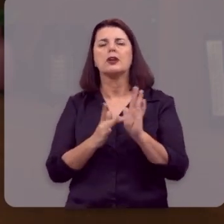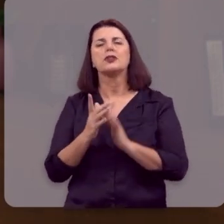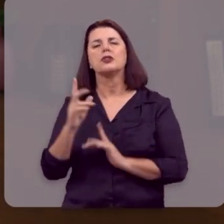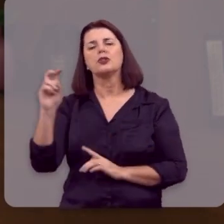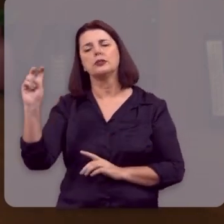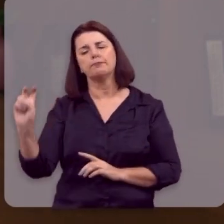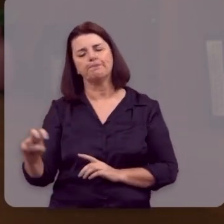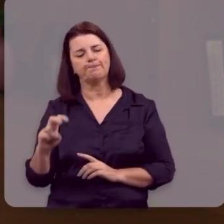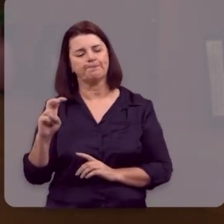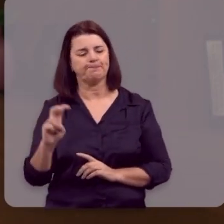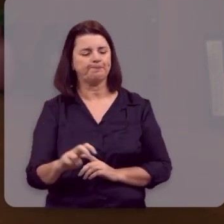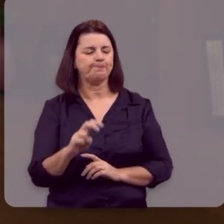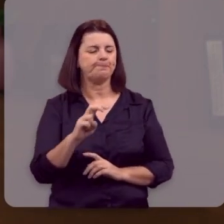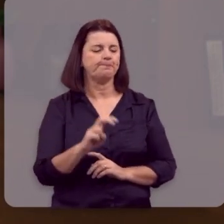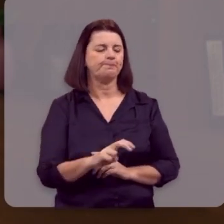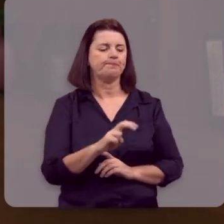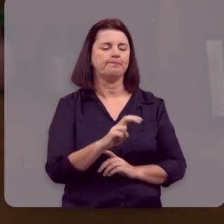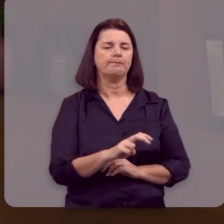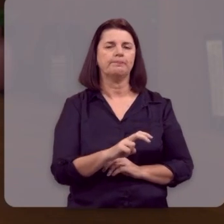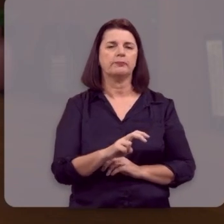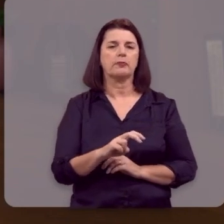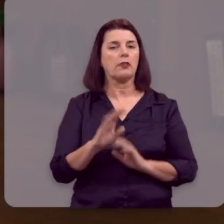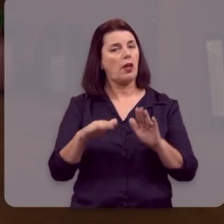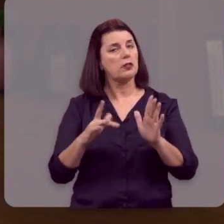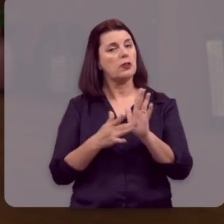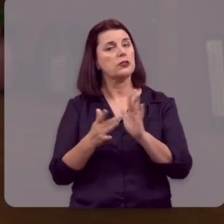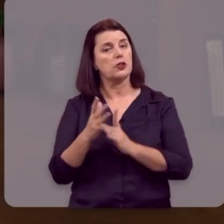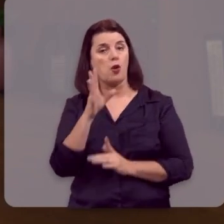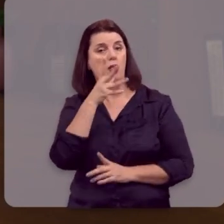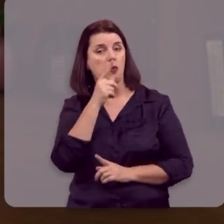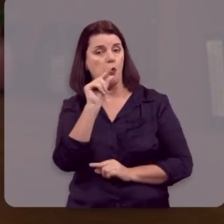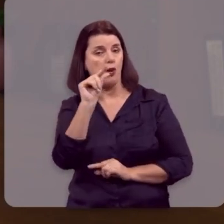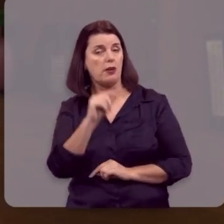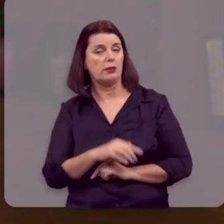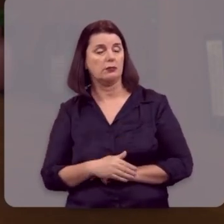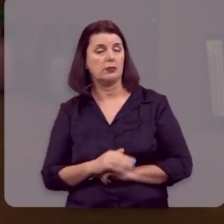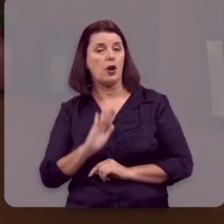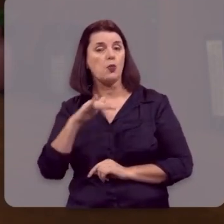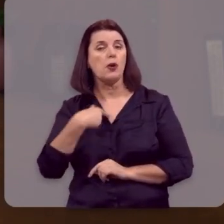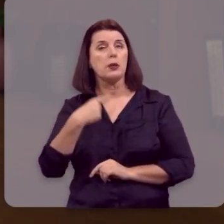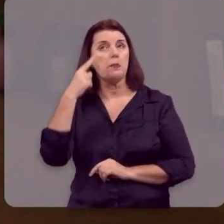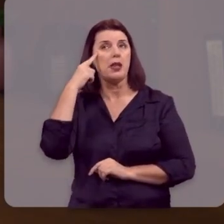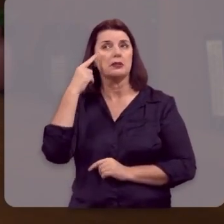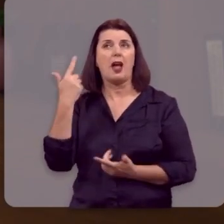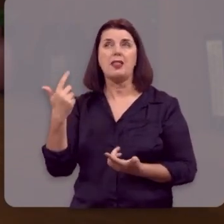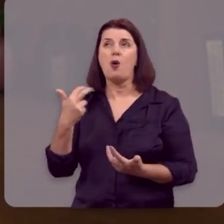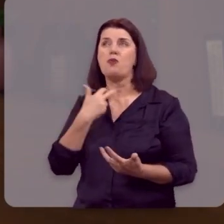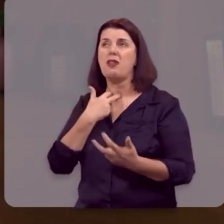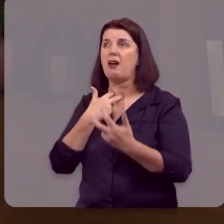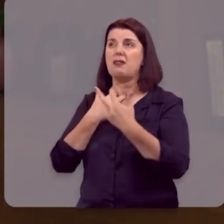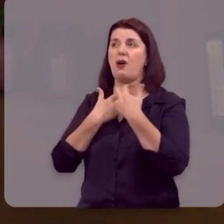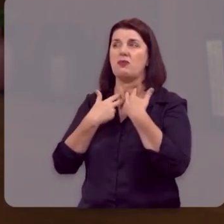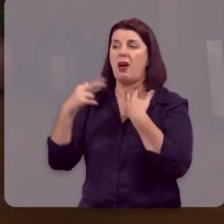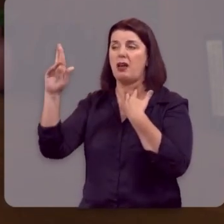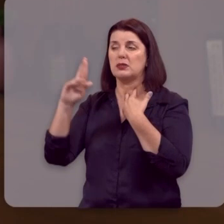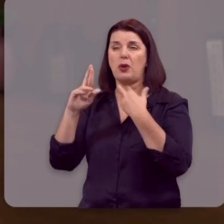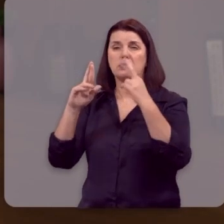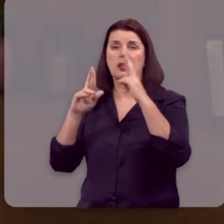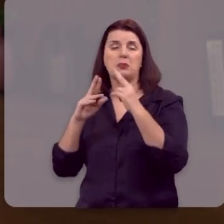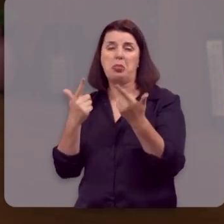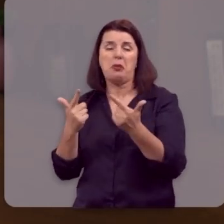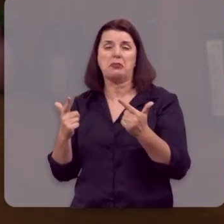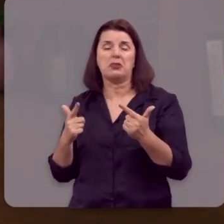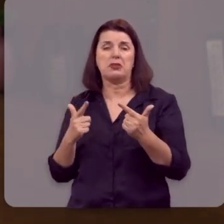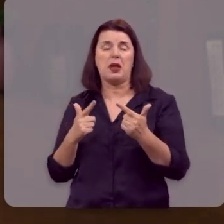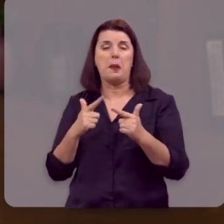deles. Às vezes, Jesus vem na quarta vigília da noite. É quando você acha que não tem mais saída, não tem mais solução,